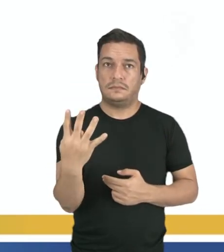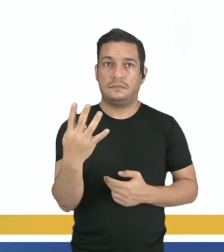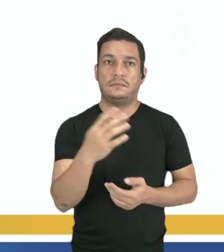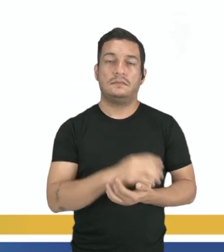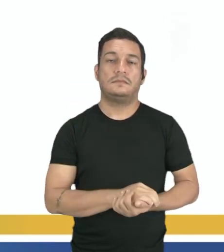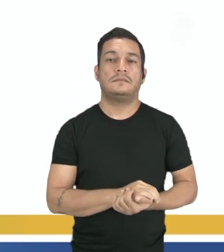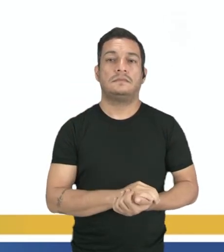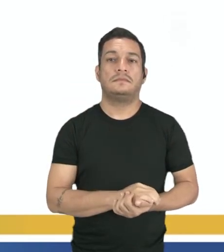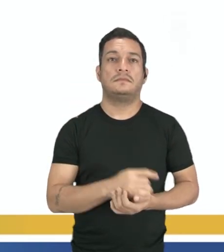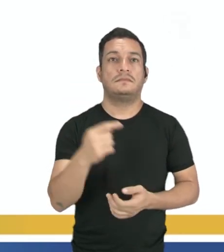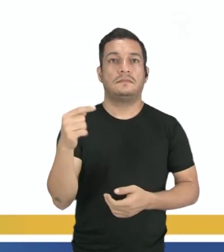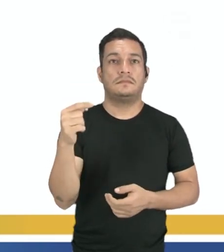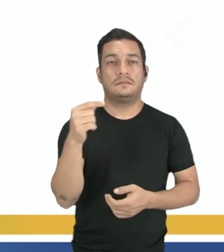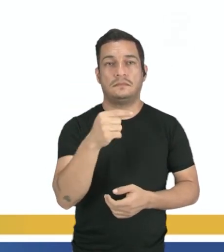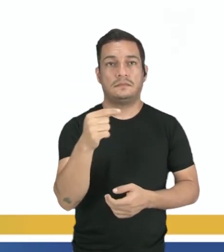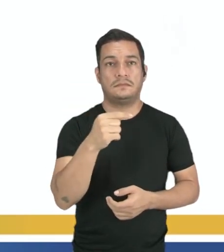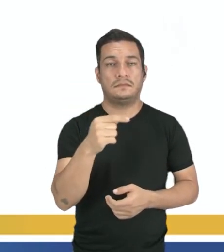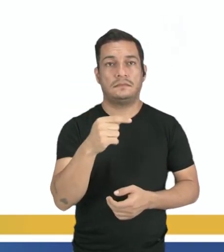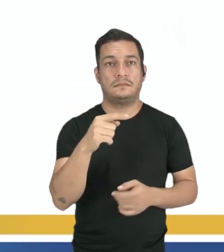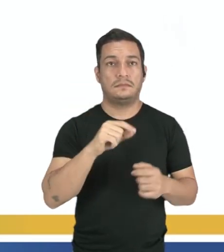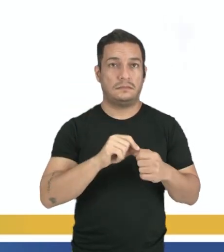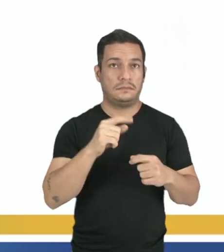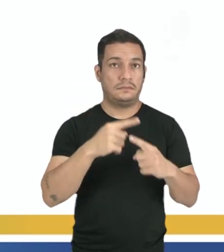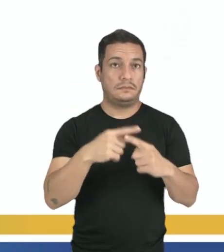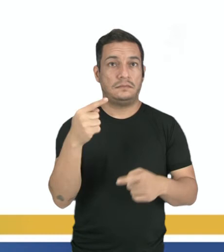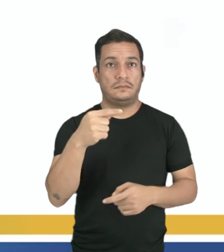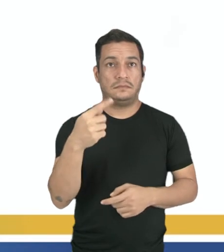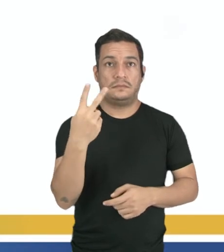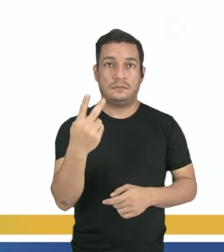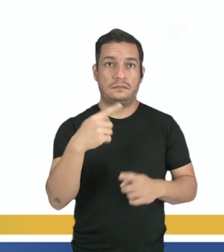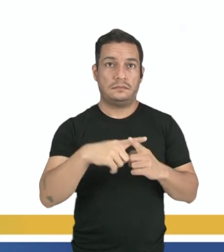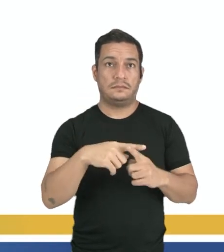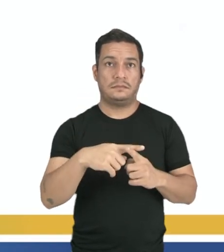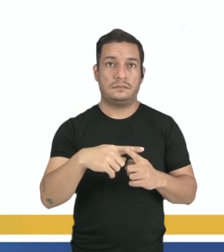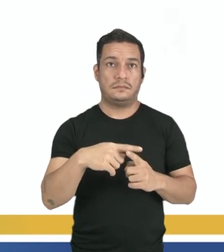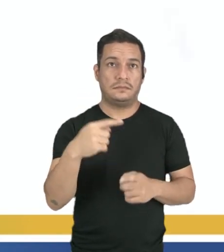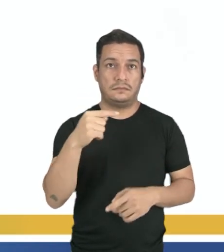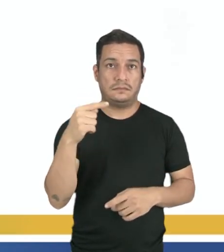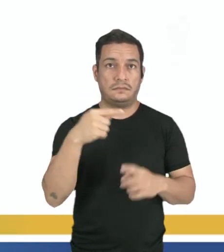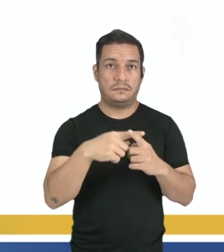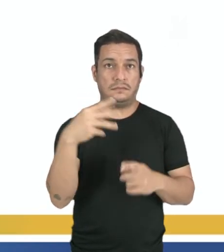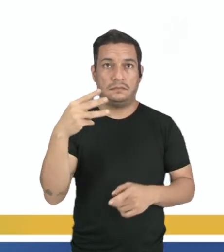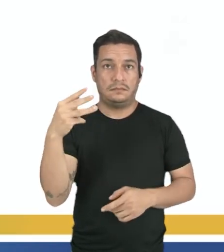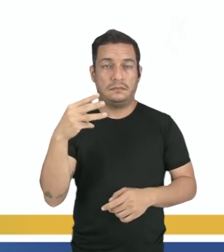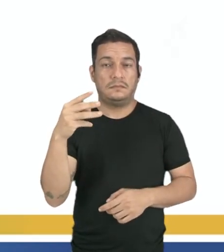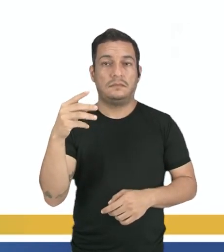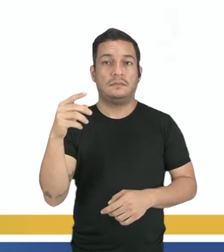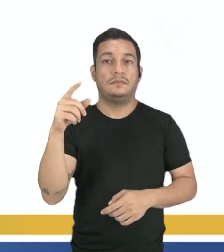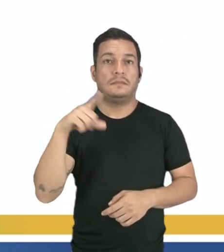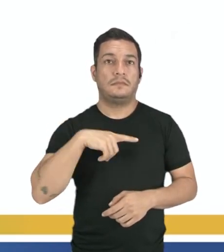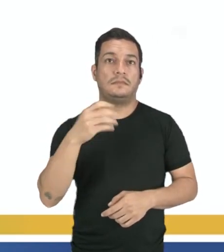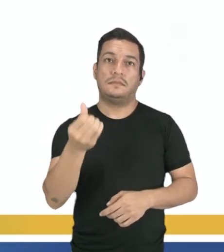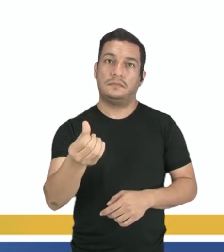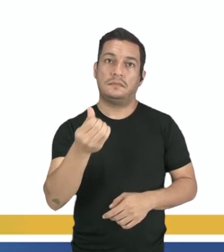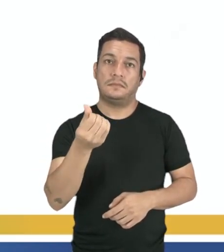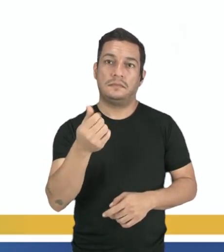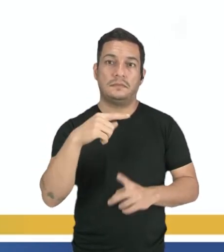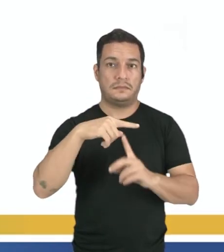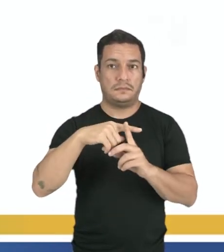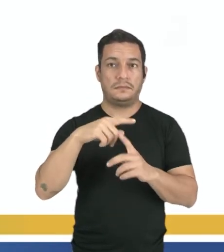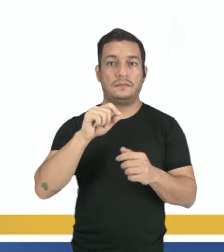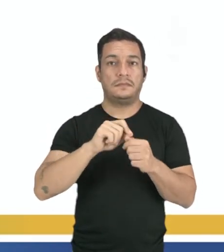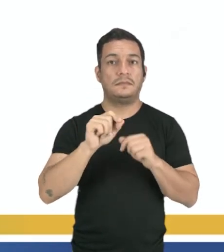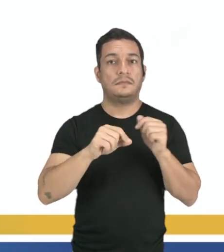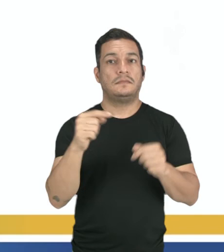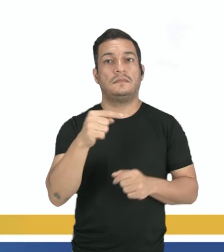a 4. Então, faremos a multiplicação de menos 2 vezes menos 3 e teremos aí o valor de 6 positivo.